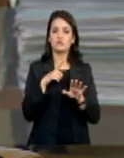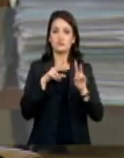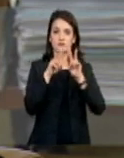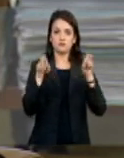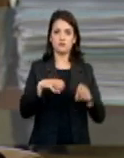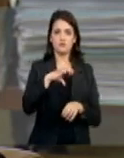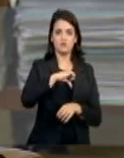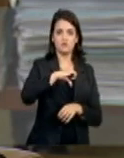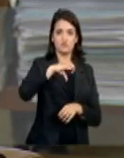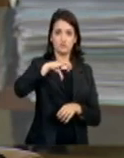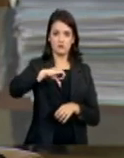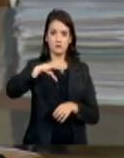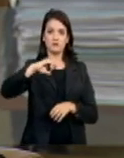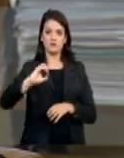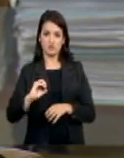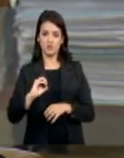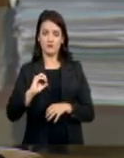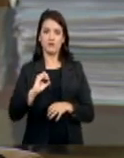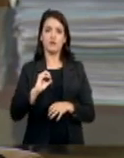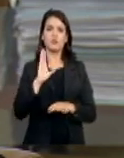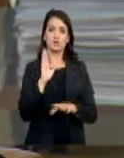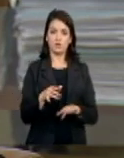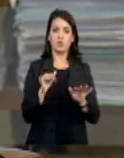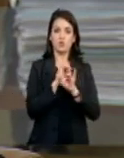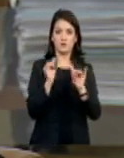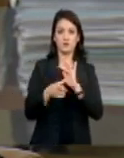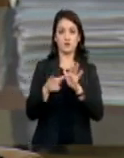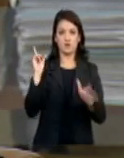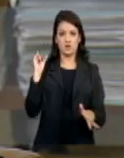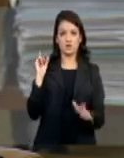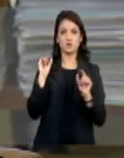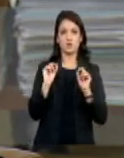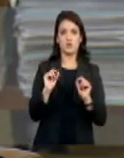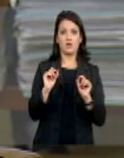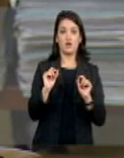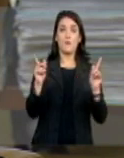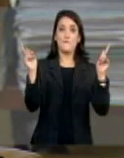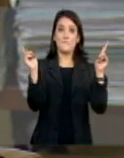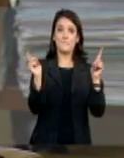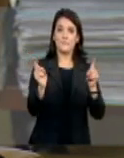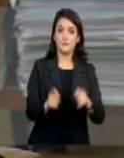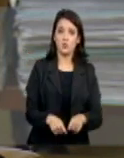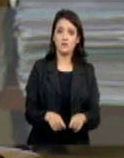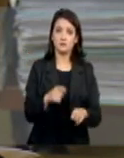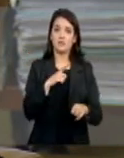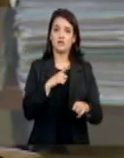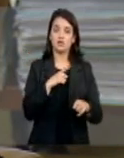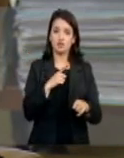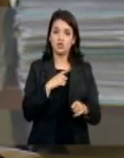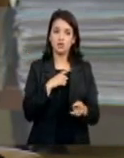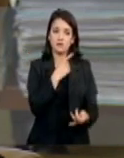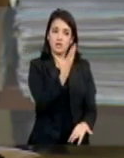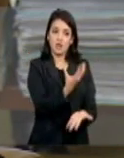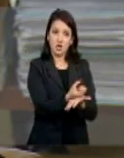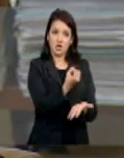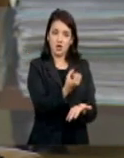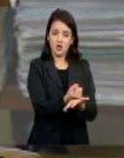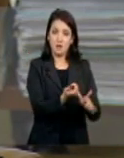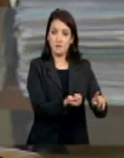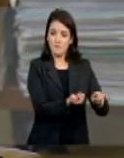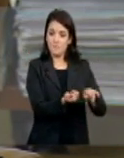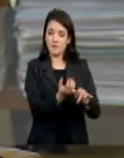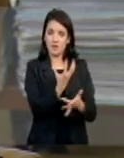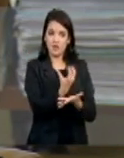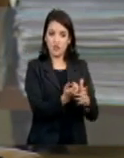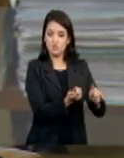990 assim anunciado dois pontos as possibilidade de compartilhamento com o ministério público para